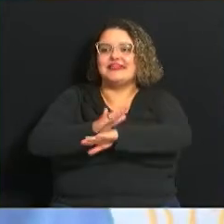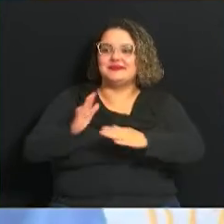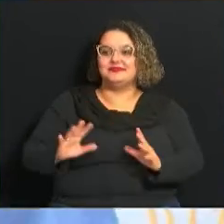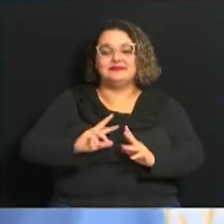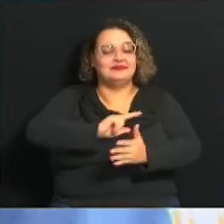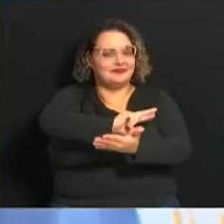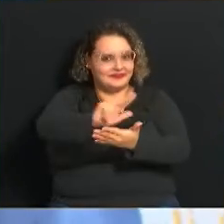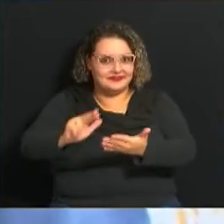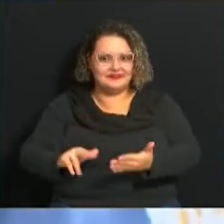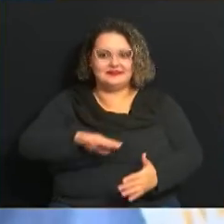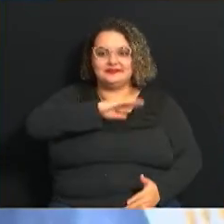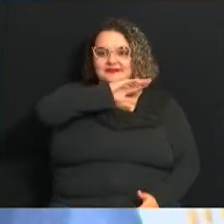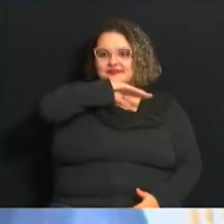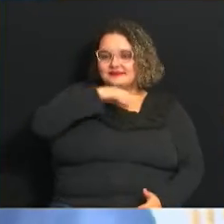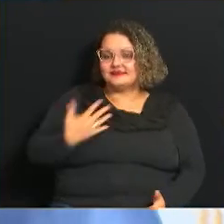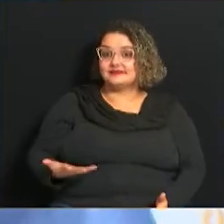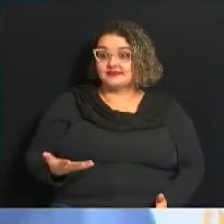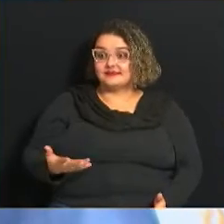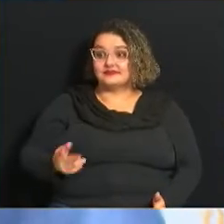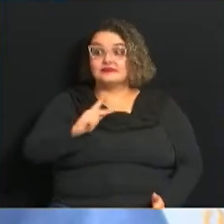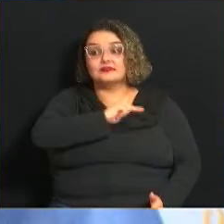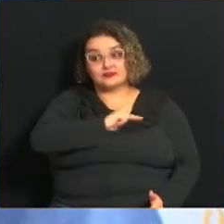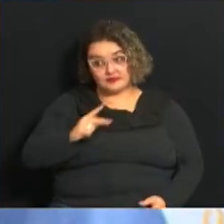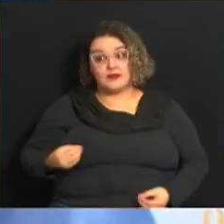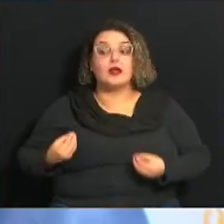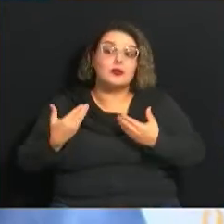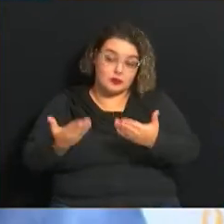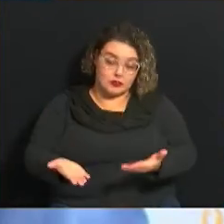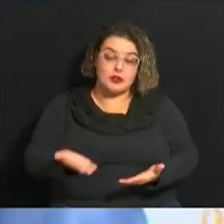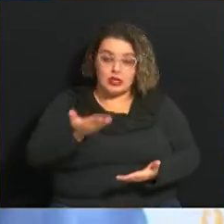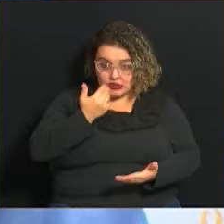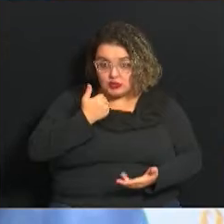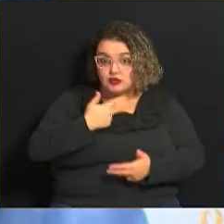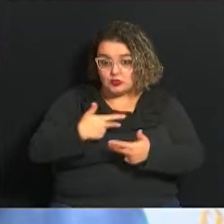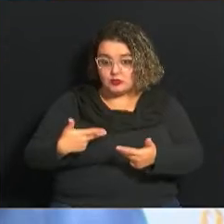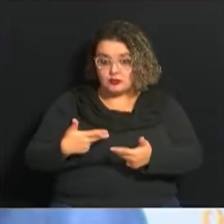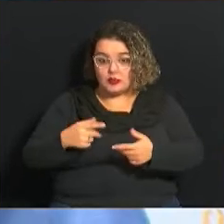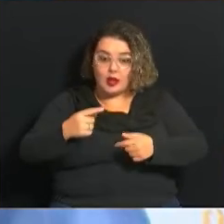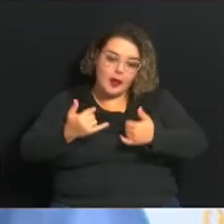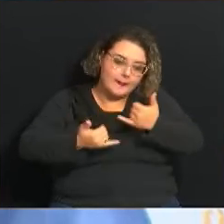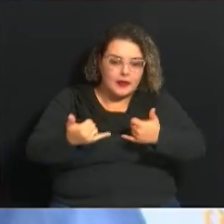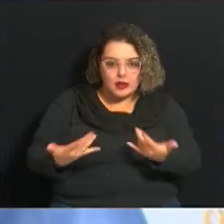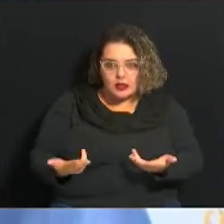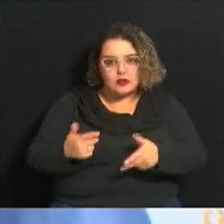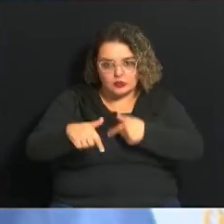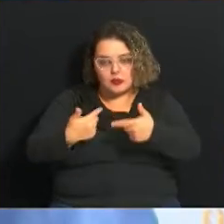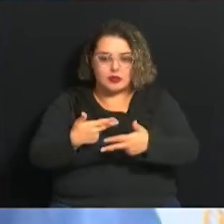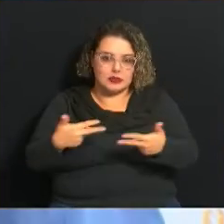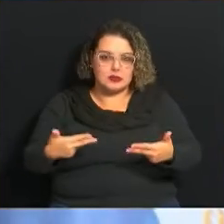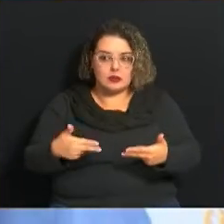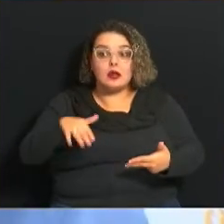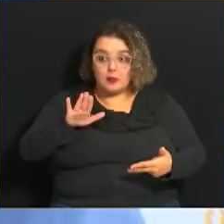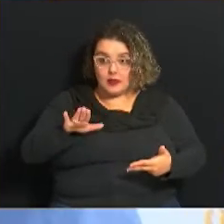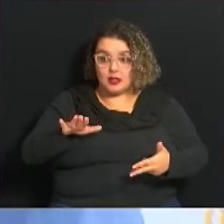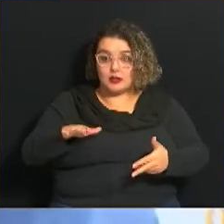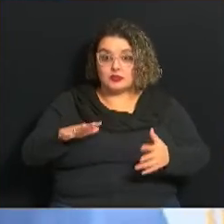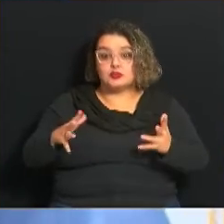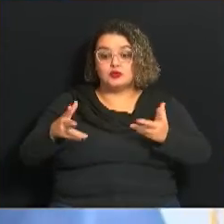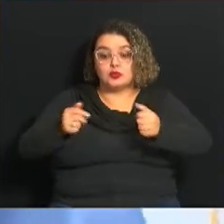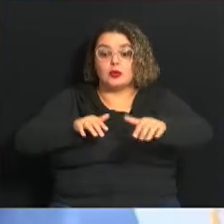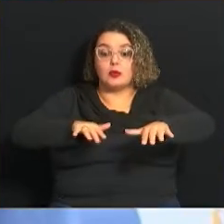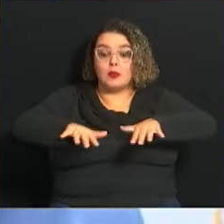Como entidade, né, a Ponte Preta fez algumas doações de ração, alguns acessórios, mas eu acho que mais do que isso, né, toda a mobilização que